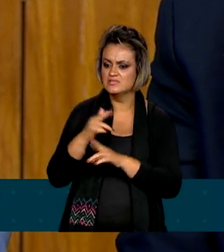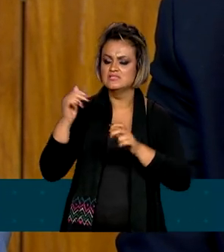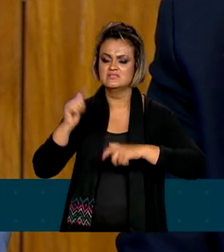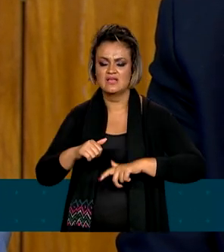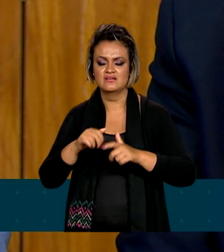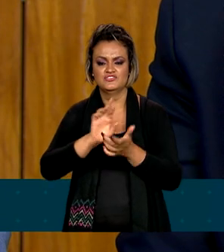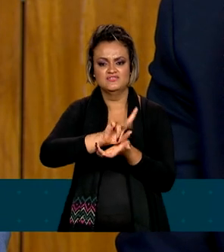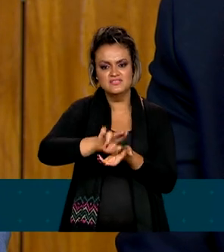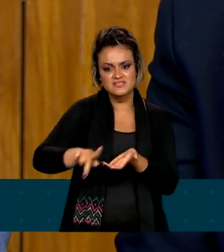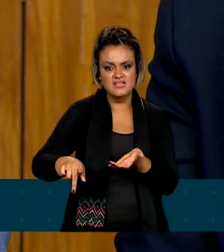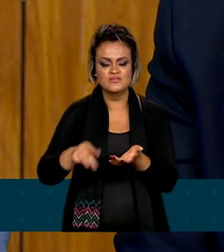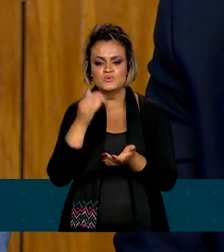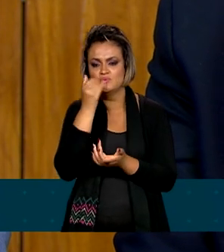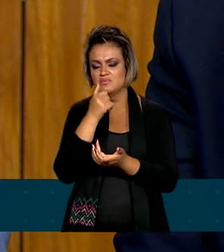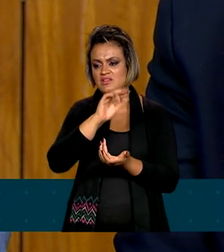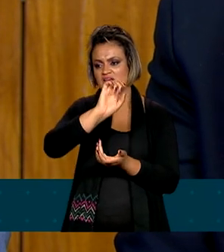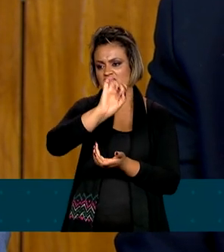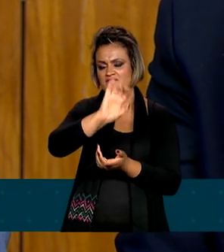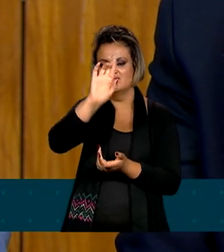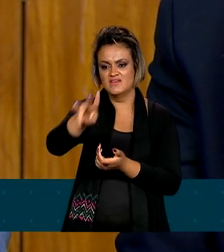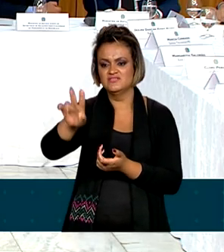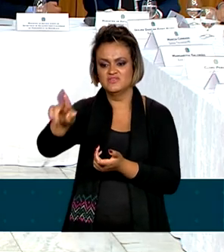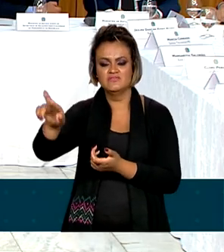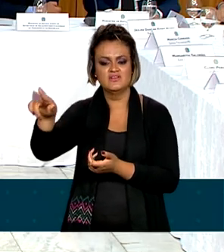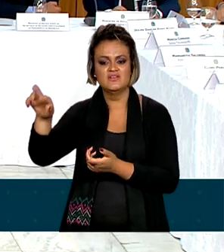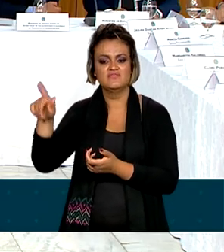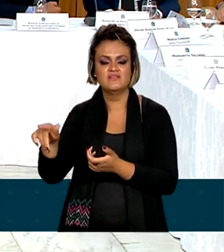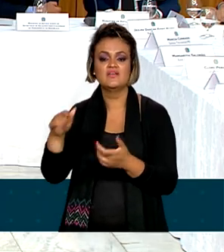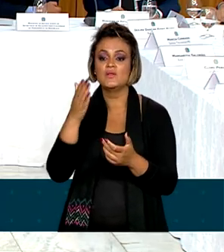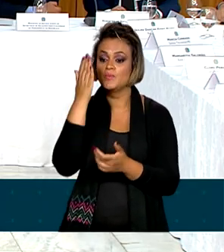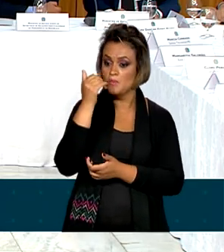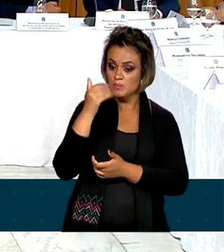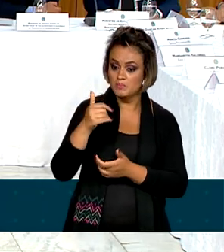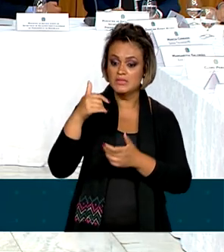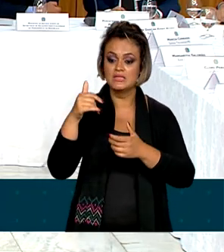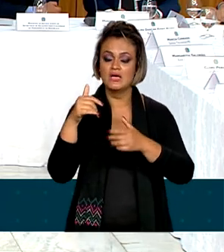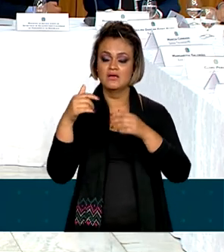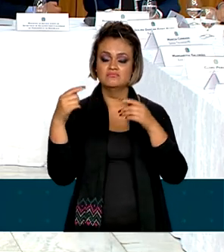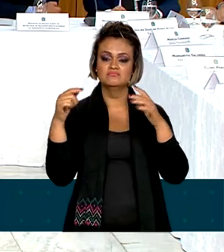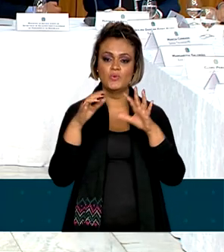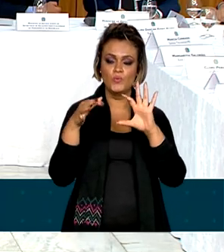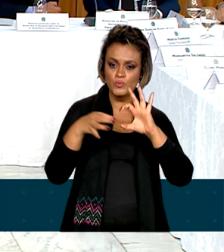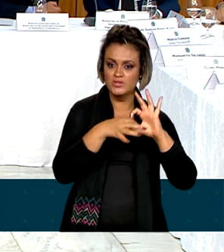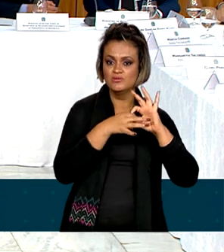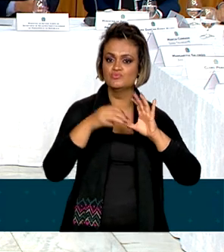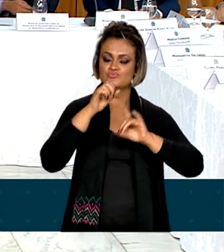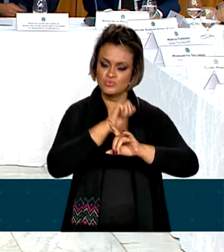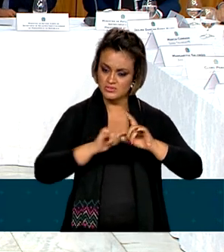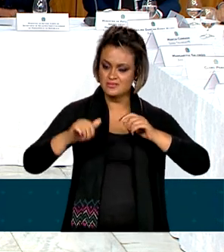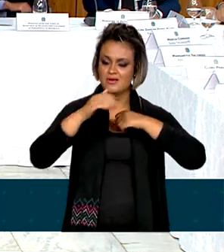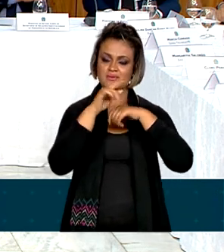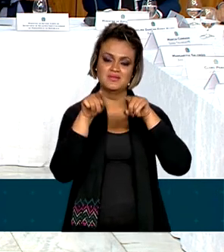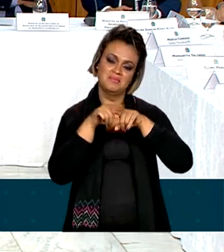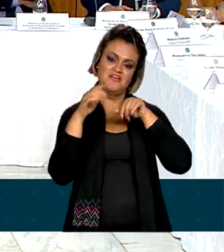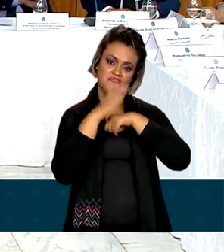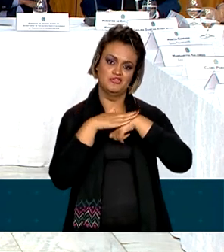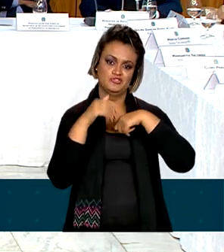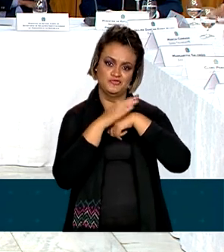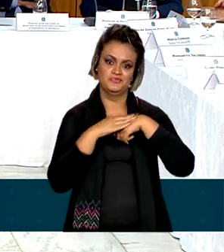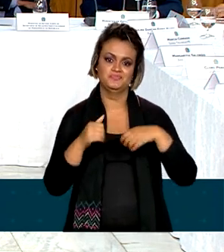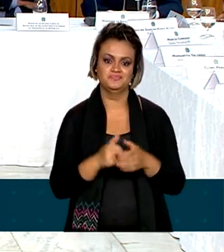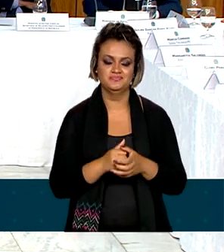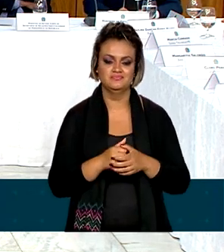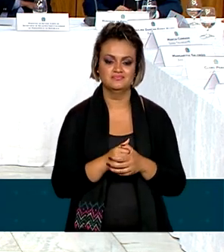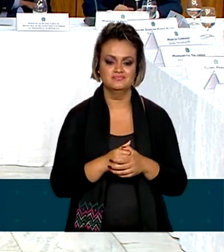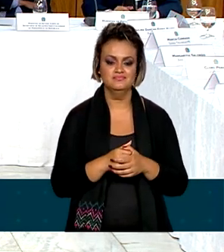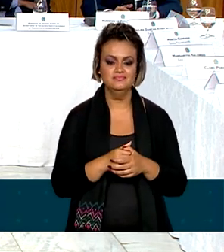proporcionam diversidade de alimentos às comunidades e também alimentam vínculos sociais e afetivos.